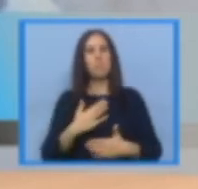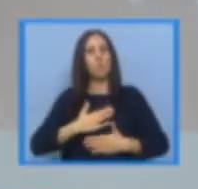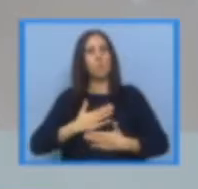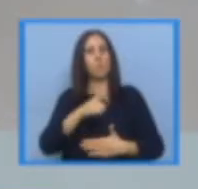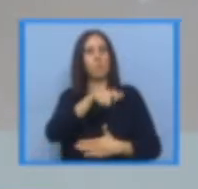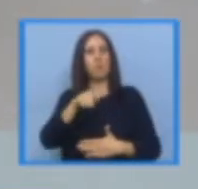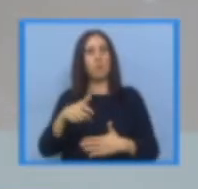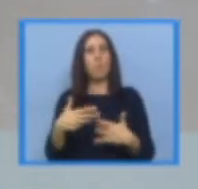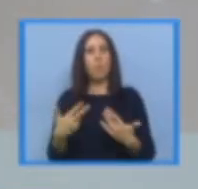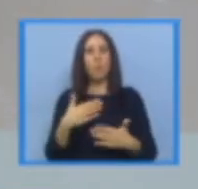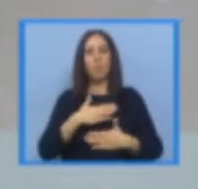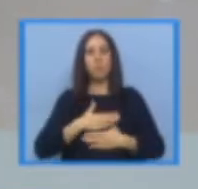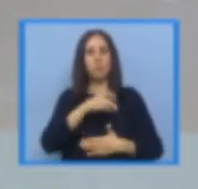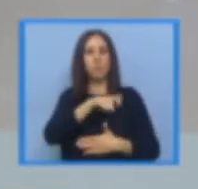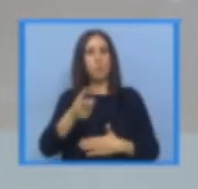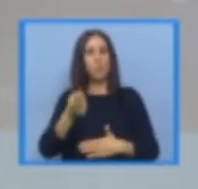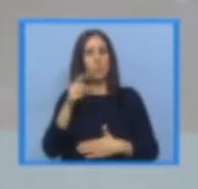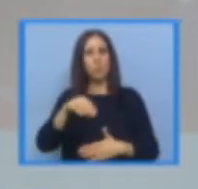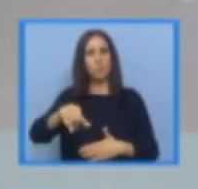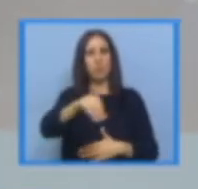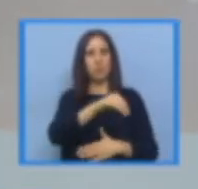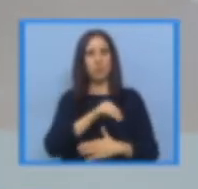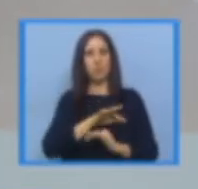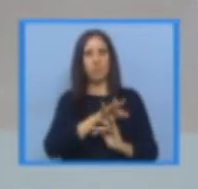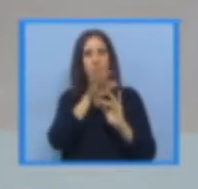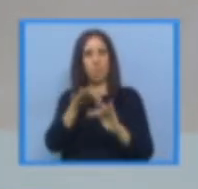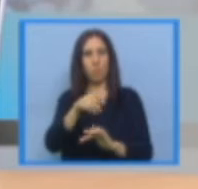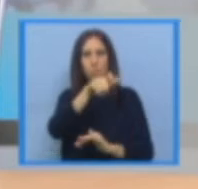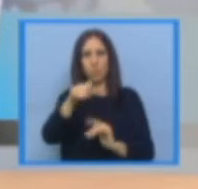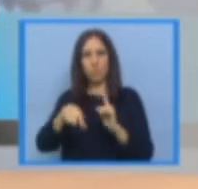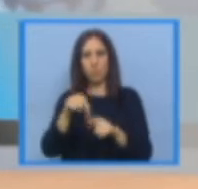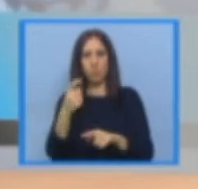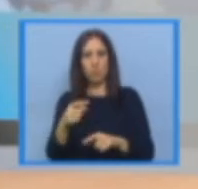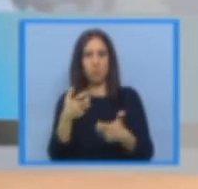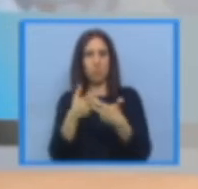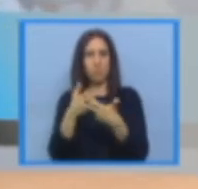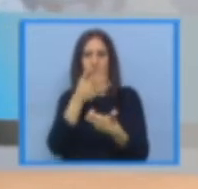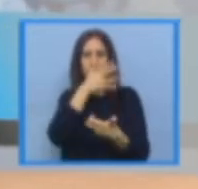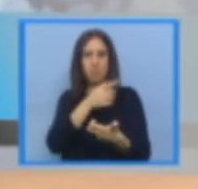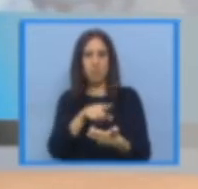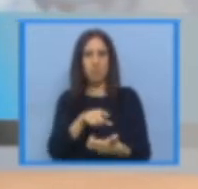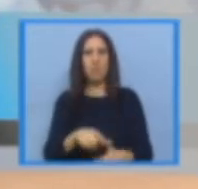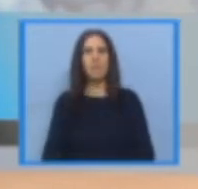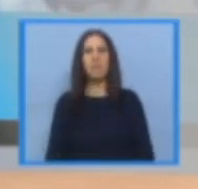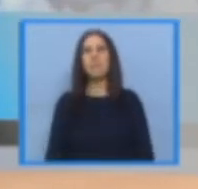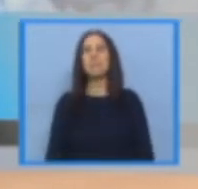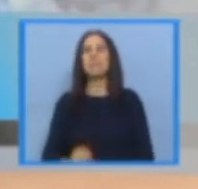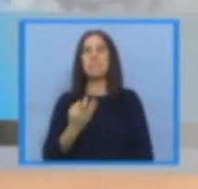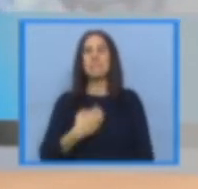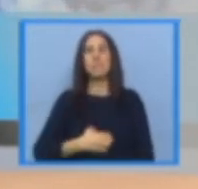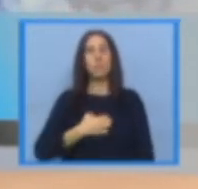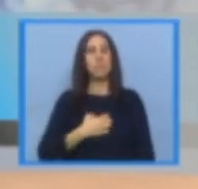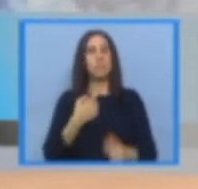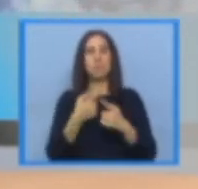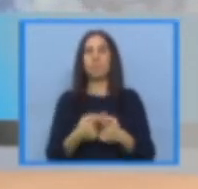voluntários ou então não voluntários que vão para os locais onde estão refugiados, onde estão os conflitos? Sim, eu sinto que faz toda a diferença